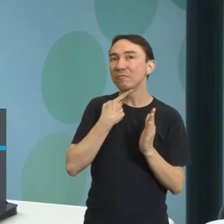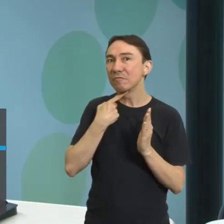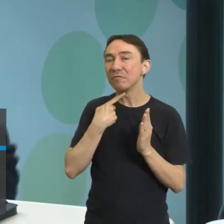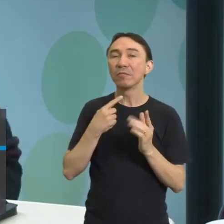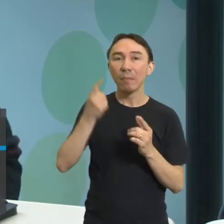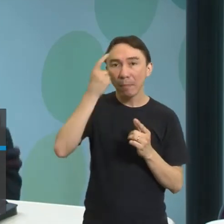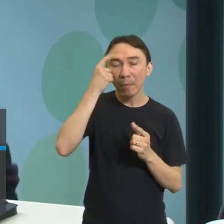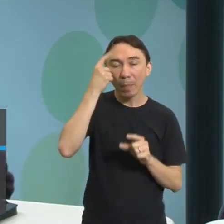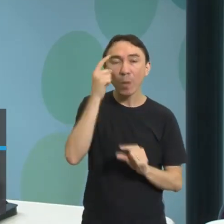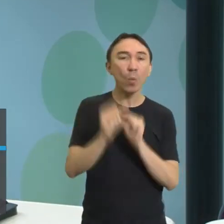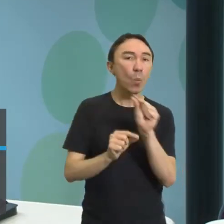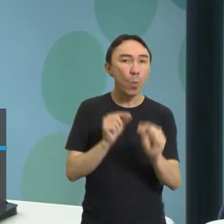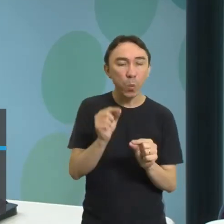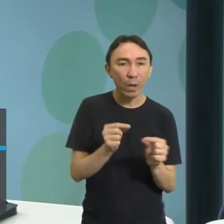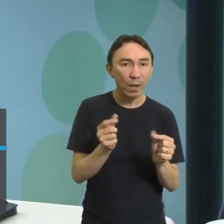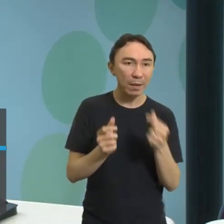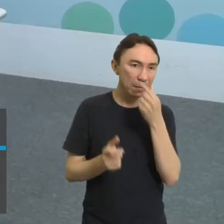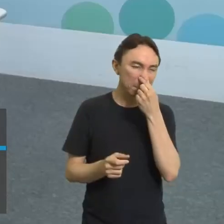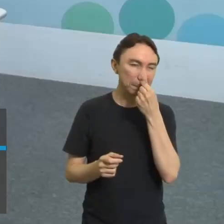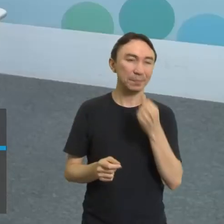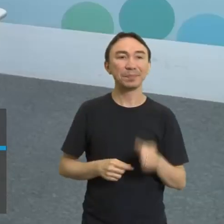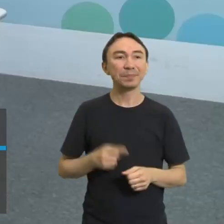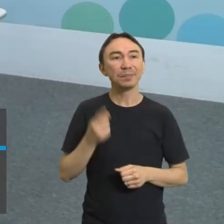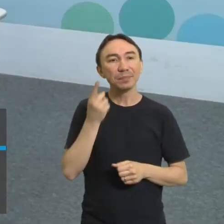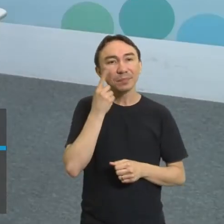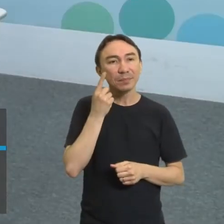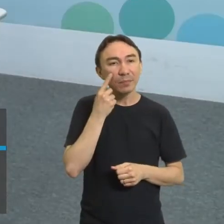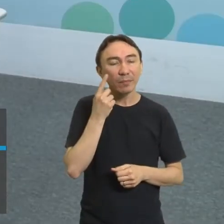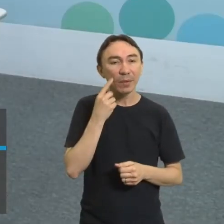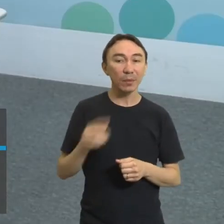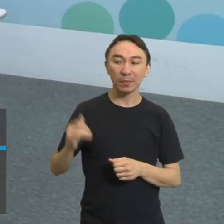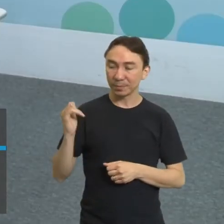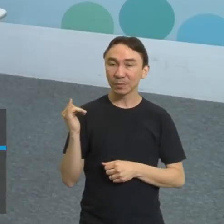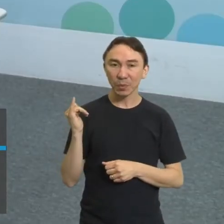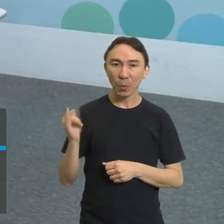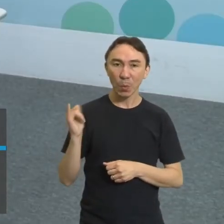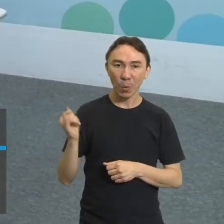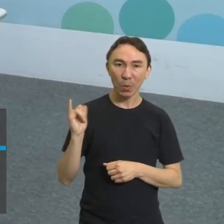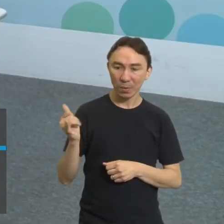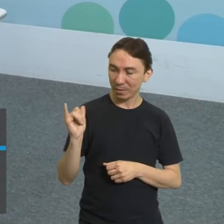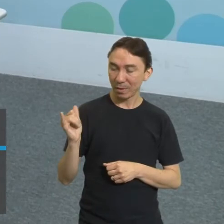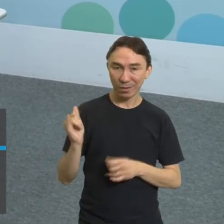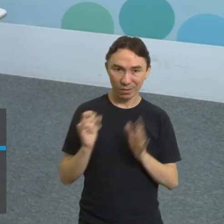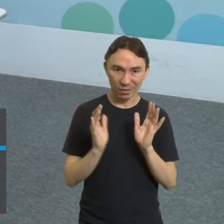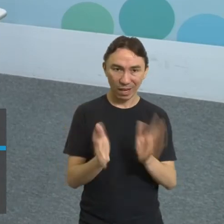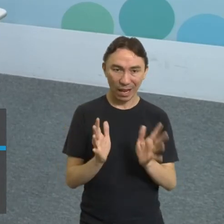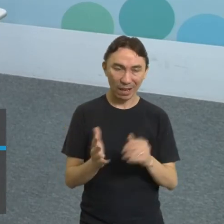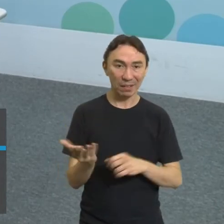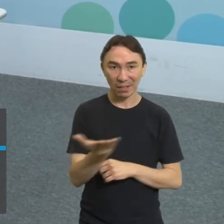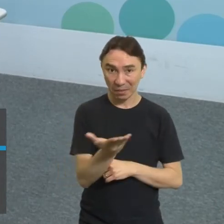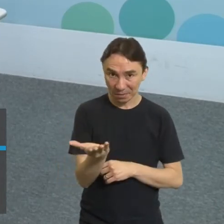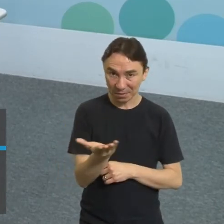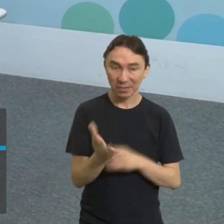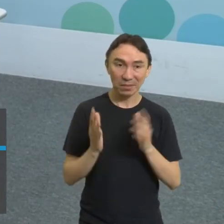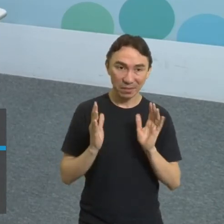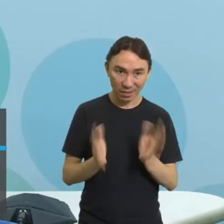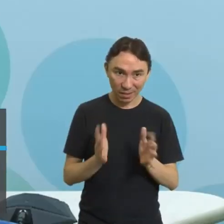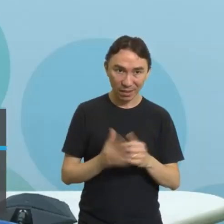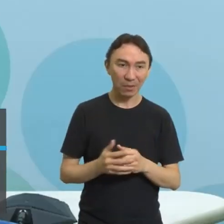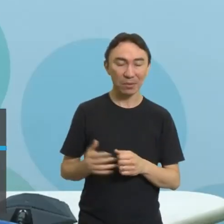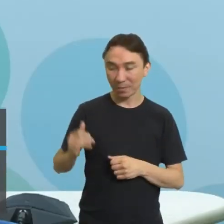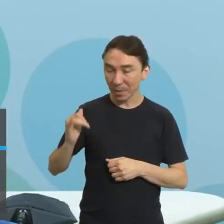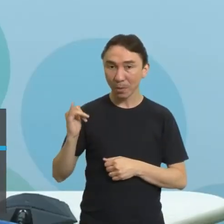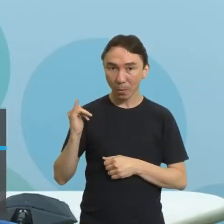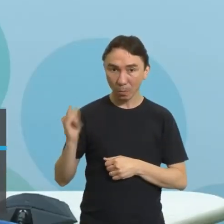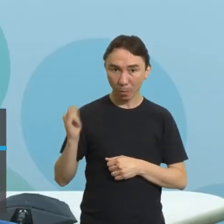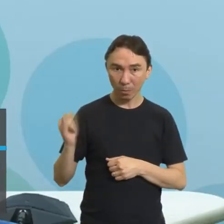conto, Carol? Isso. Então, agora que vocês já vivenciaram, né? Eu vou seguir o conto e vou